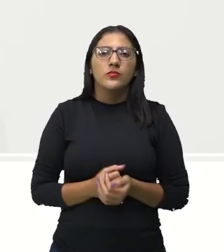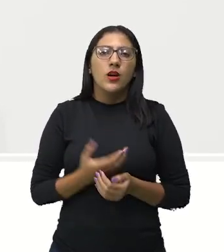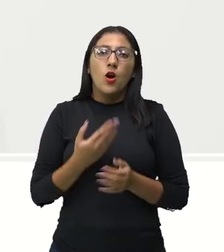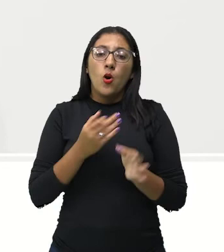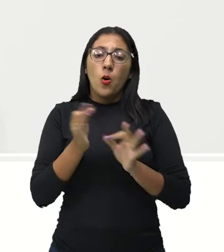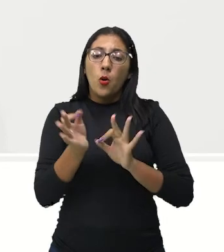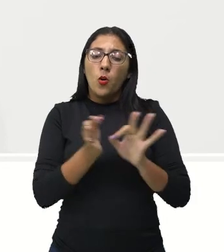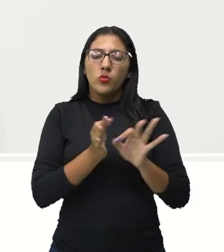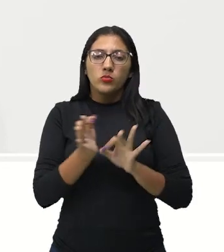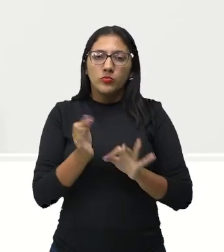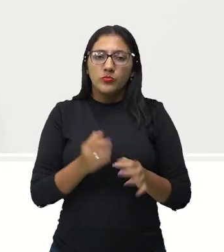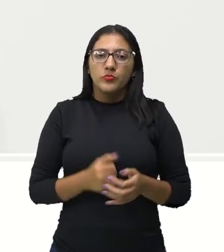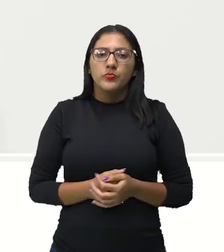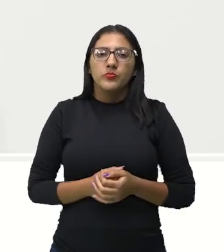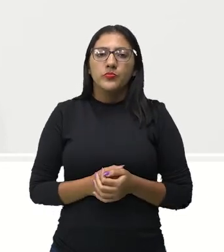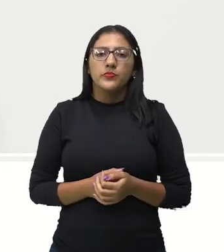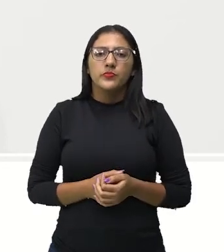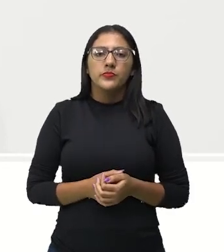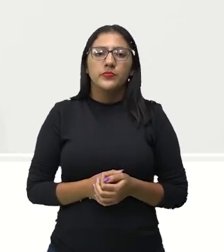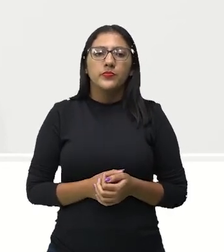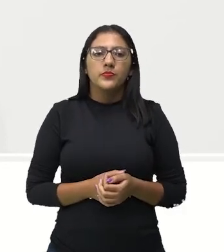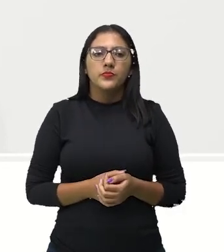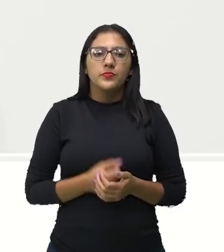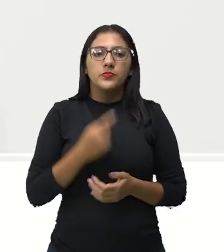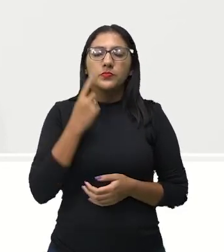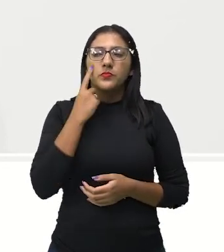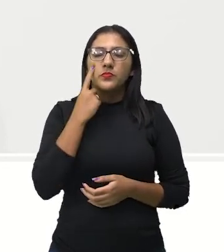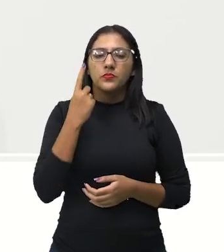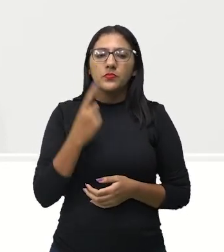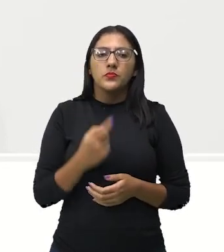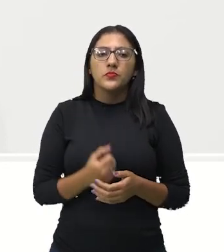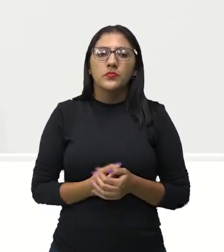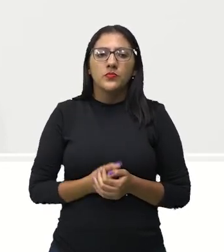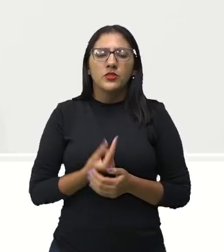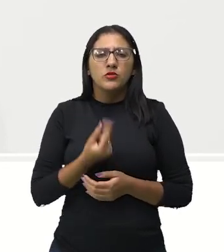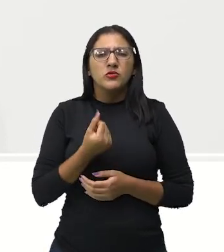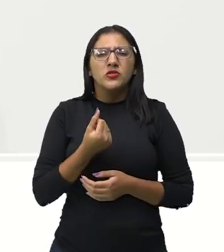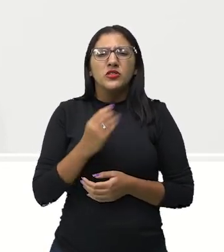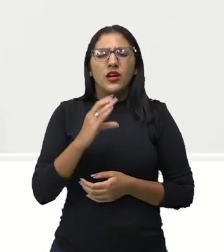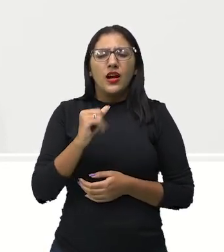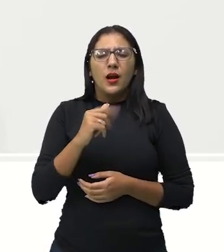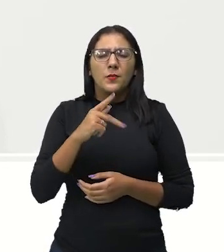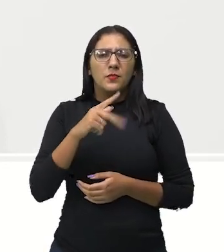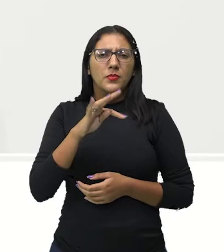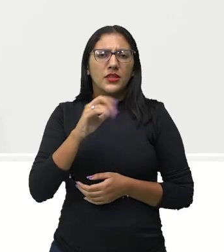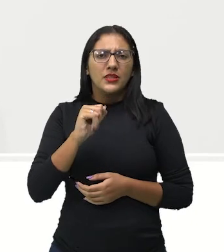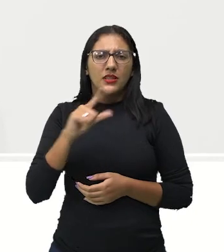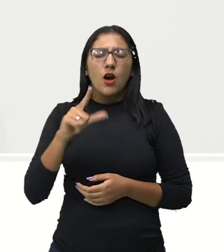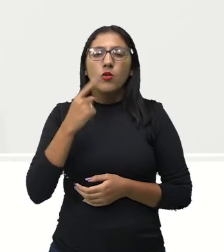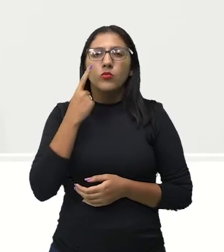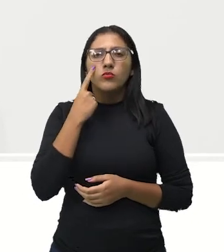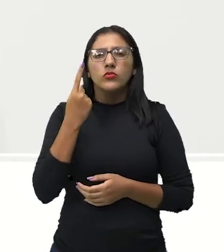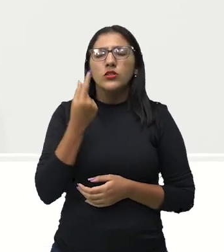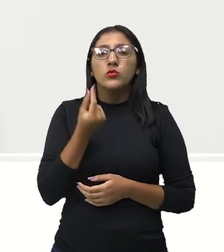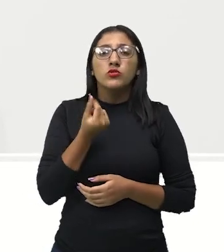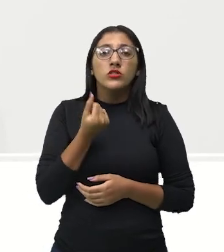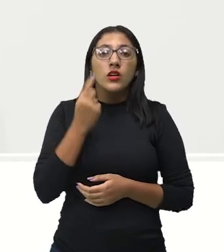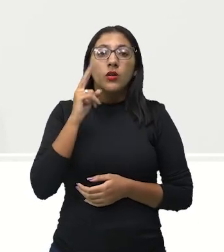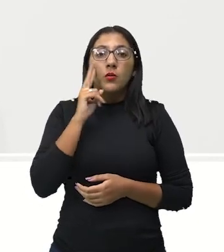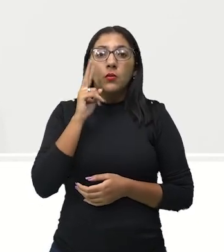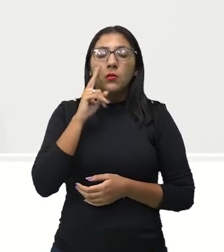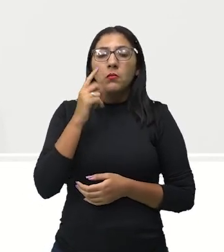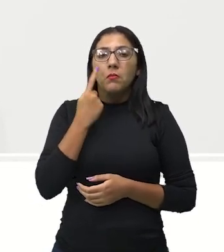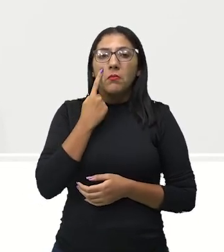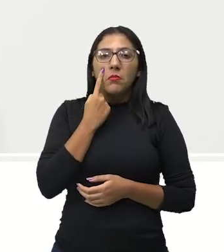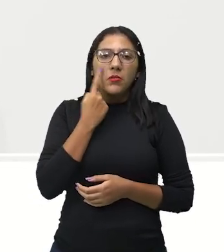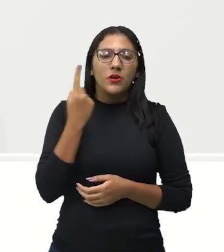aqui, ó. O juro, ele é o capital. Mas quanto vale o capital? É só a gente olhar lá para o enunciado, a